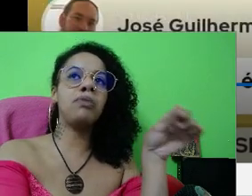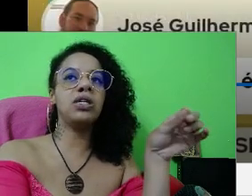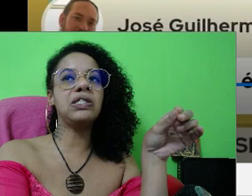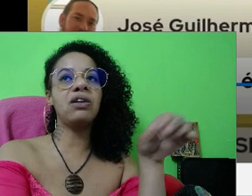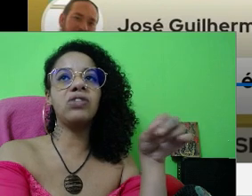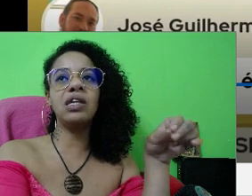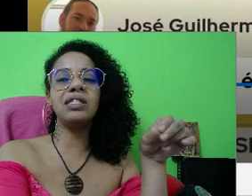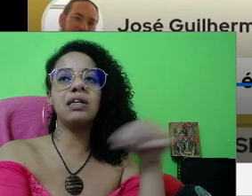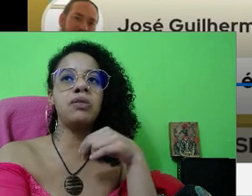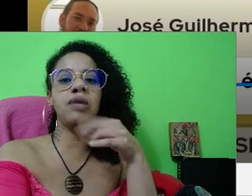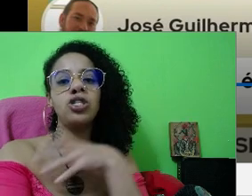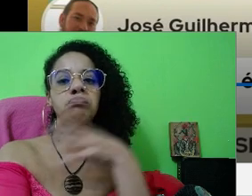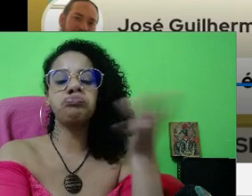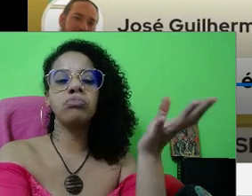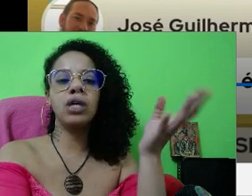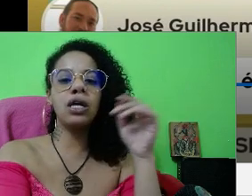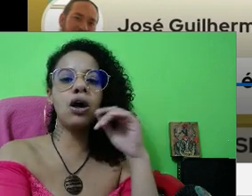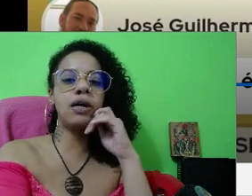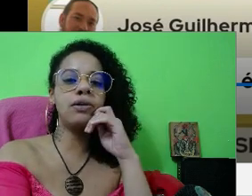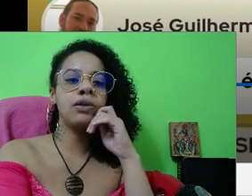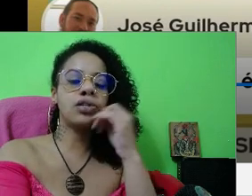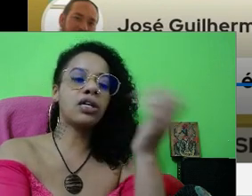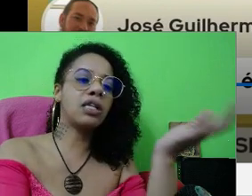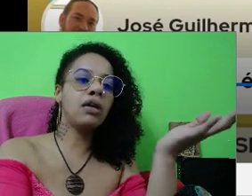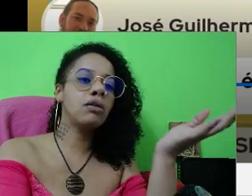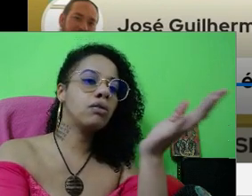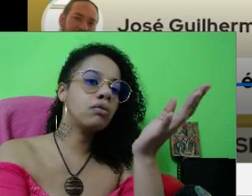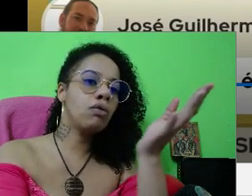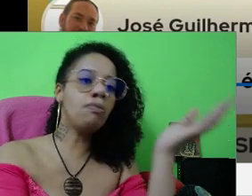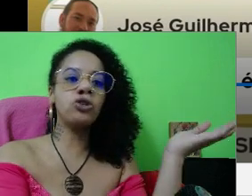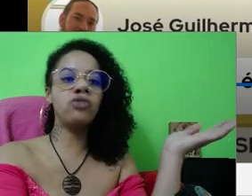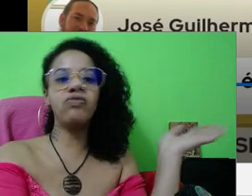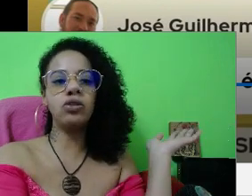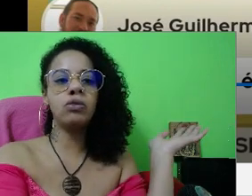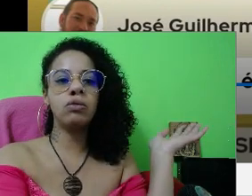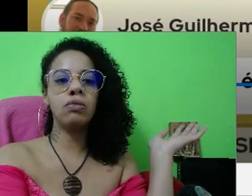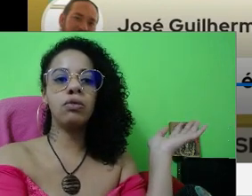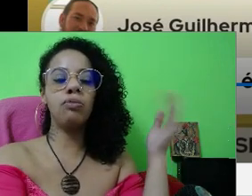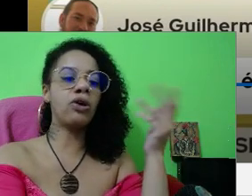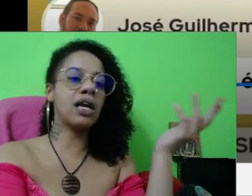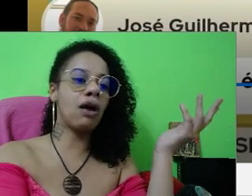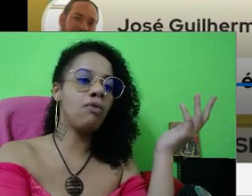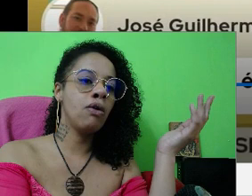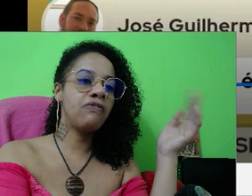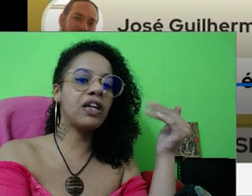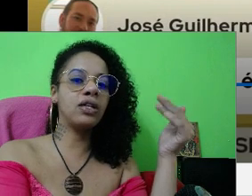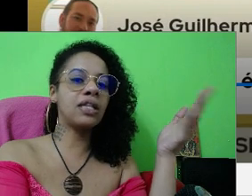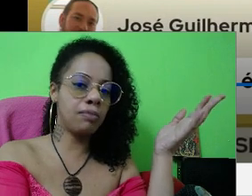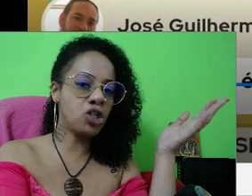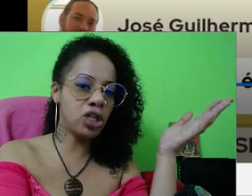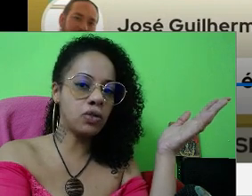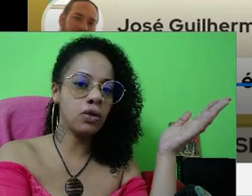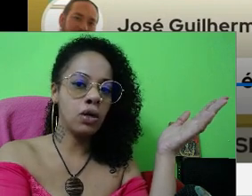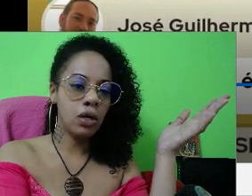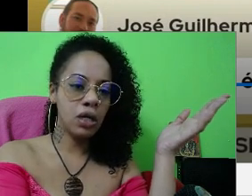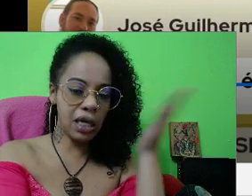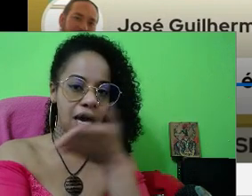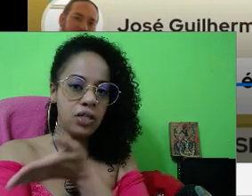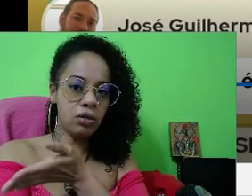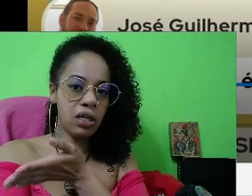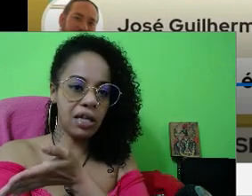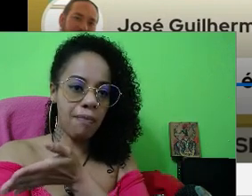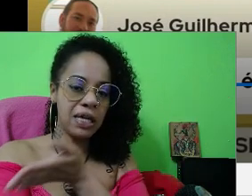essa é a premissa que você simplesmente ignora Só que tem um monte de vídeo no meu canal falando exatamente isso